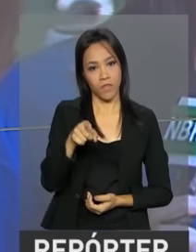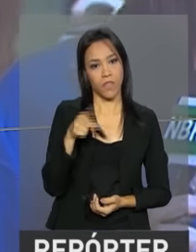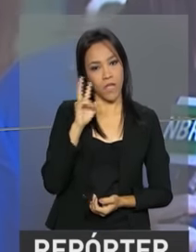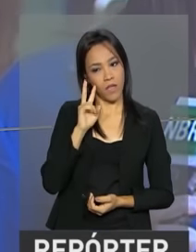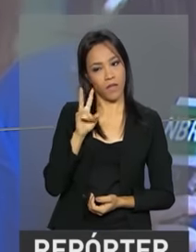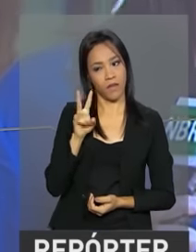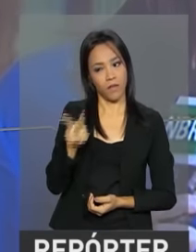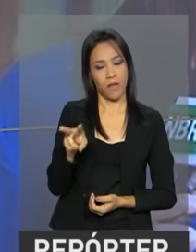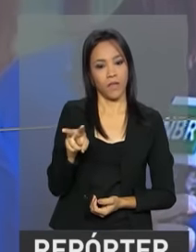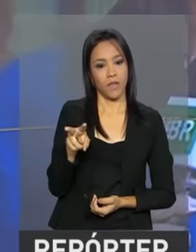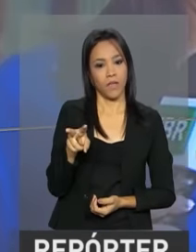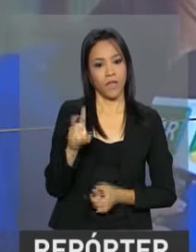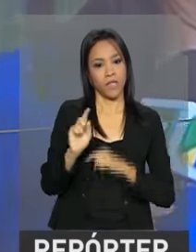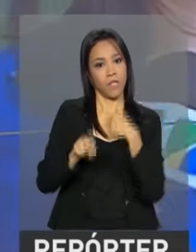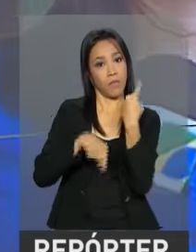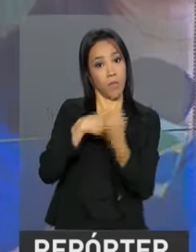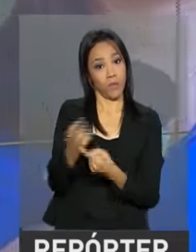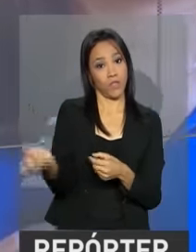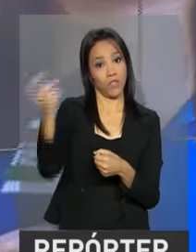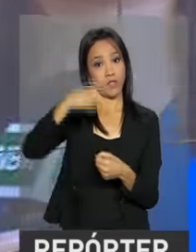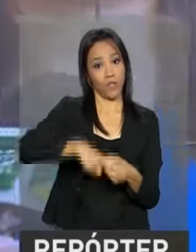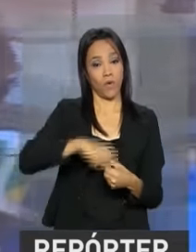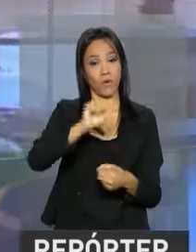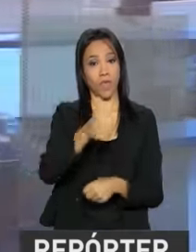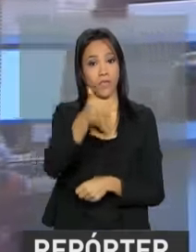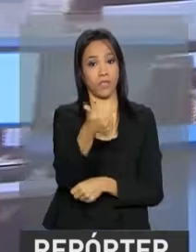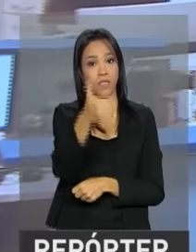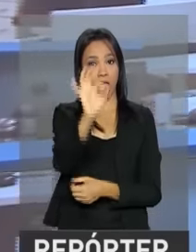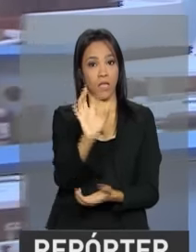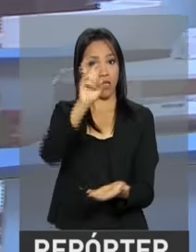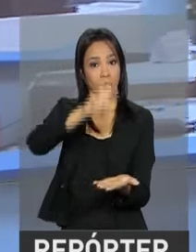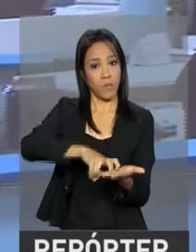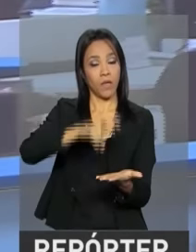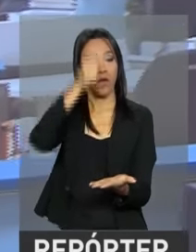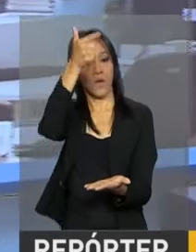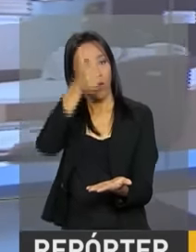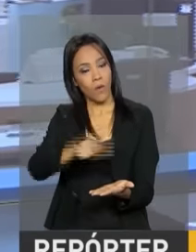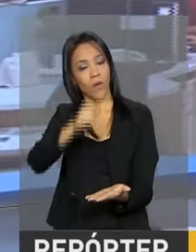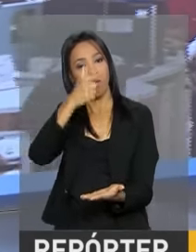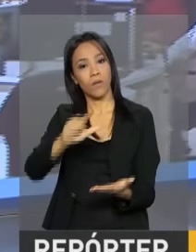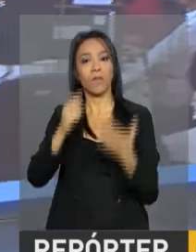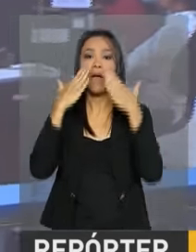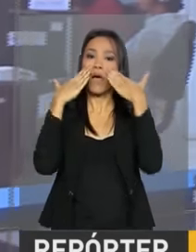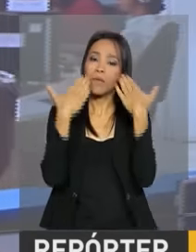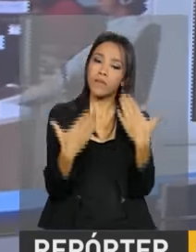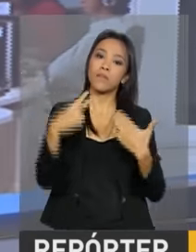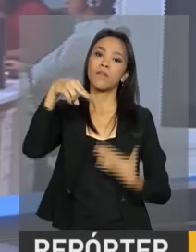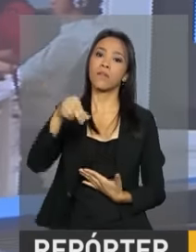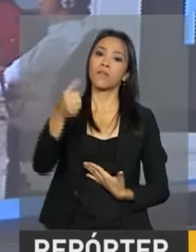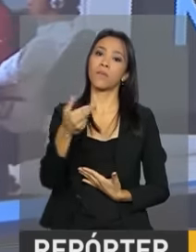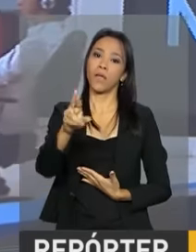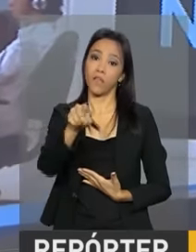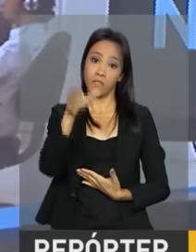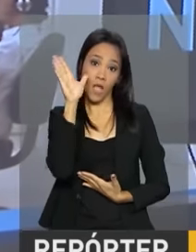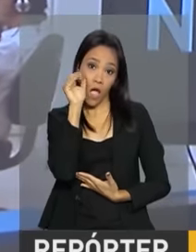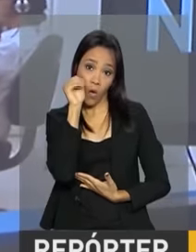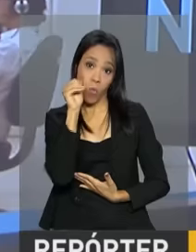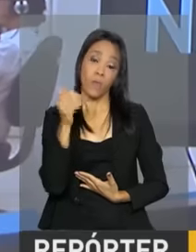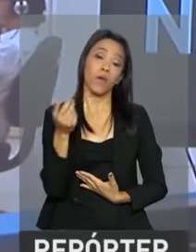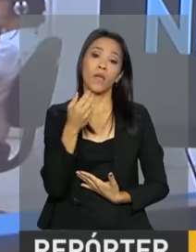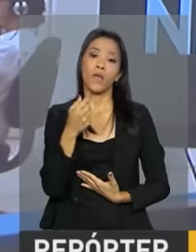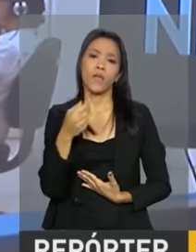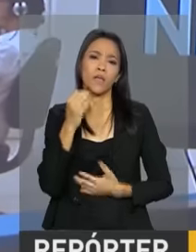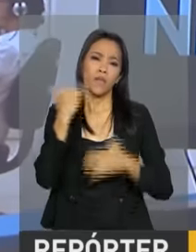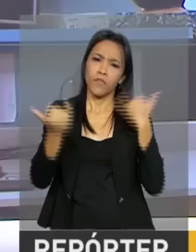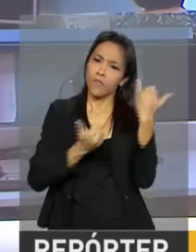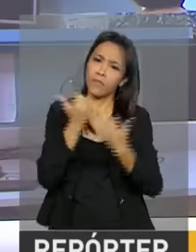as nossas informações e nós Voltamos às 10 da manhã na próxima edição do repórter NBR acompanha as notícias também Pelas nossas